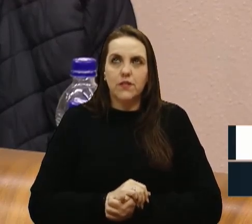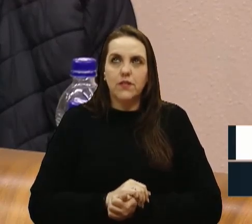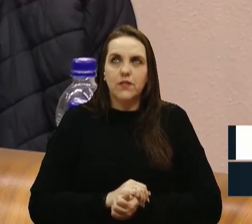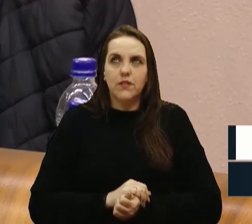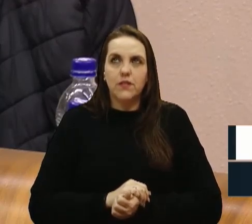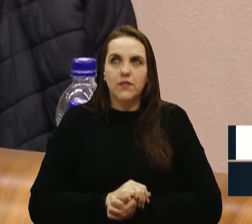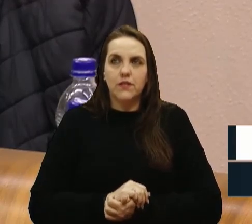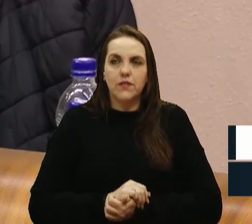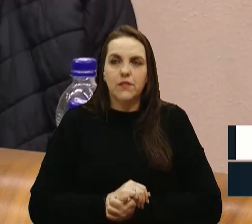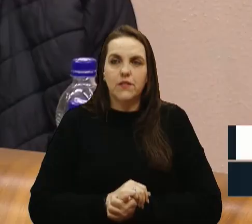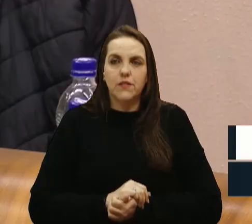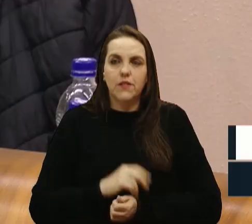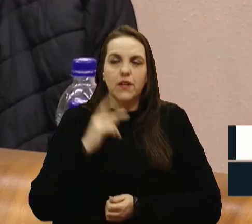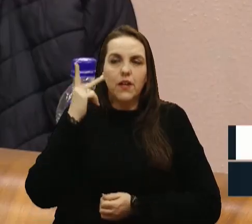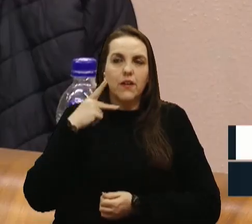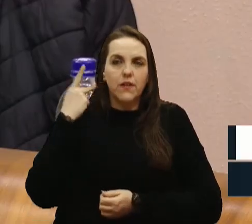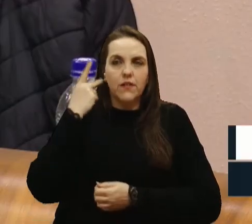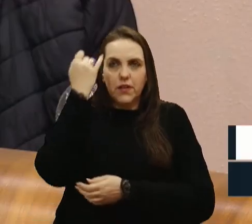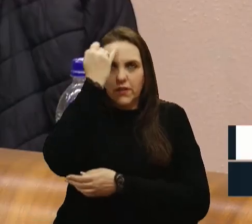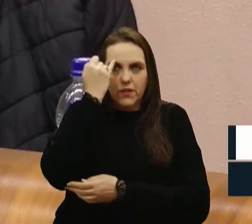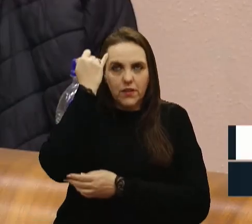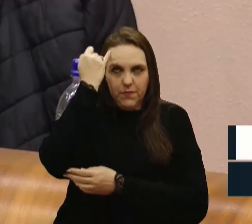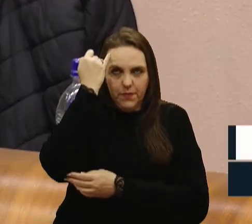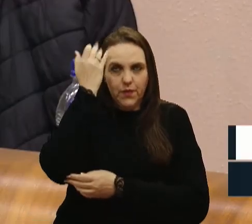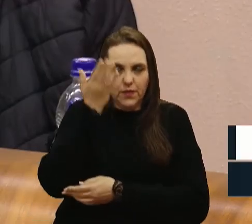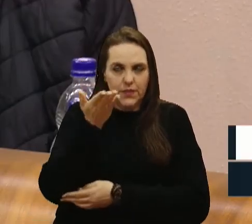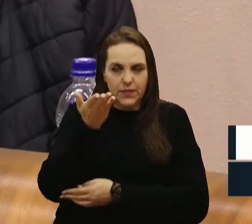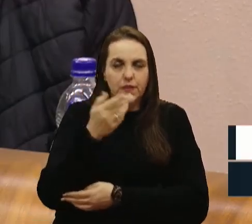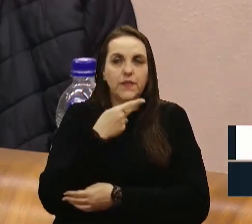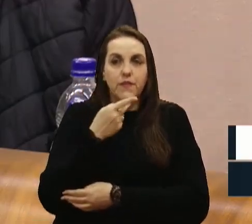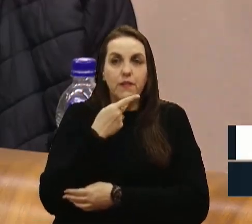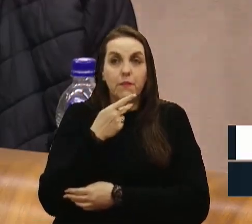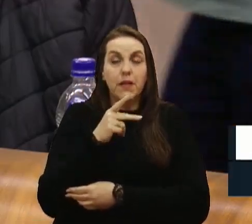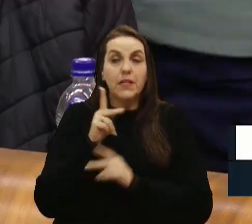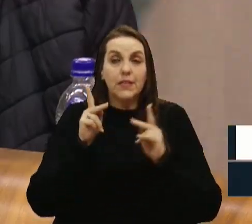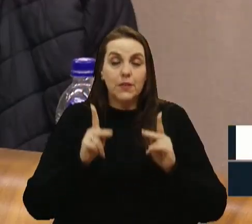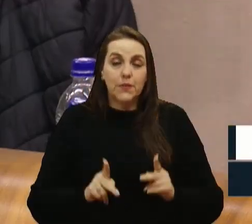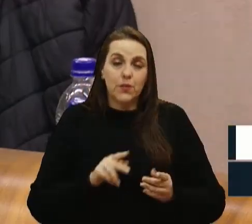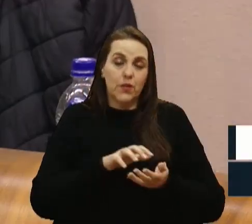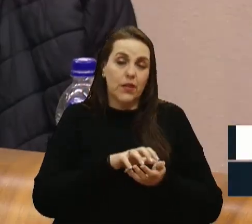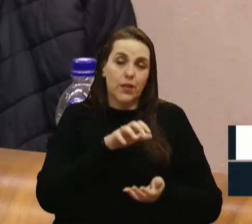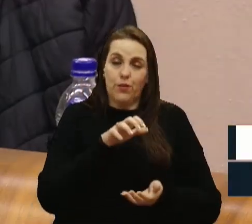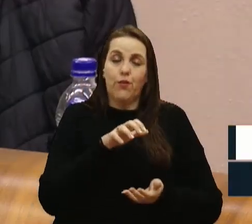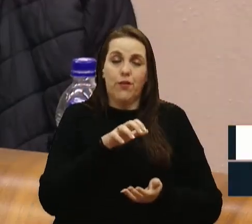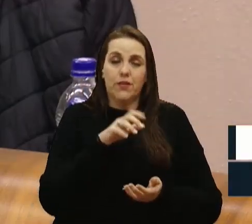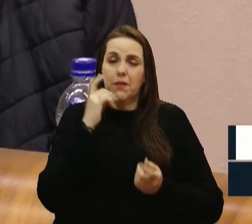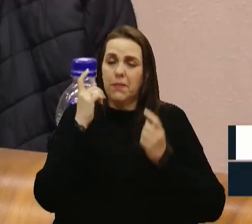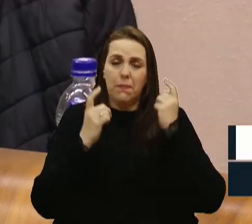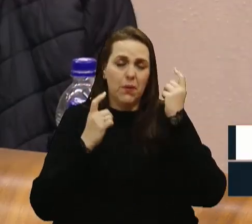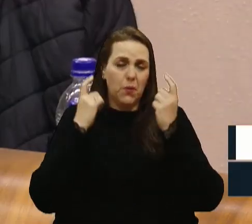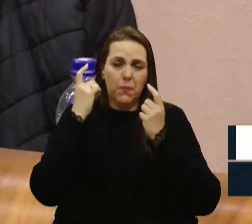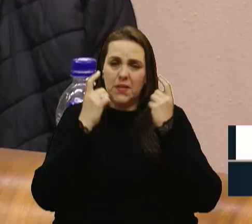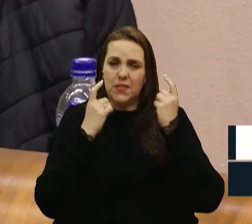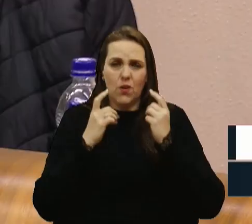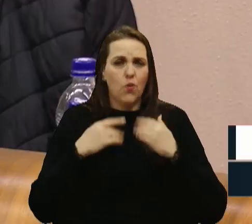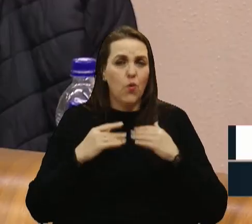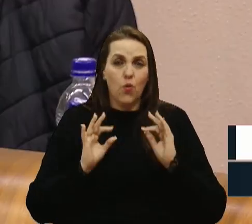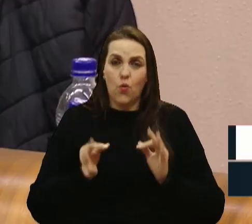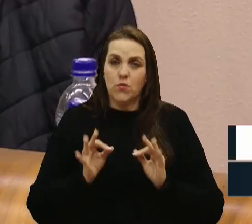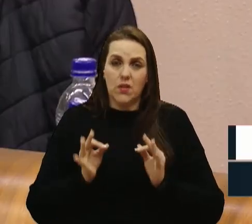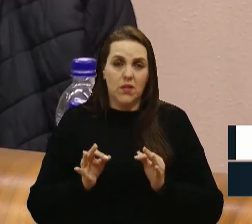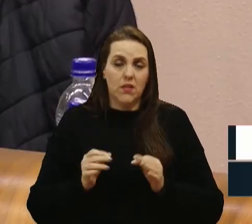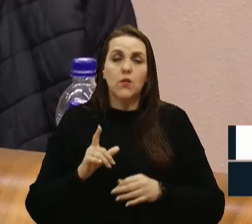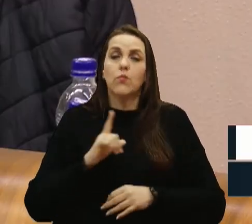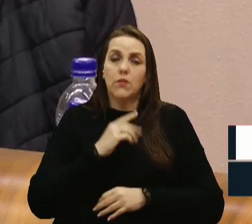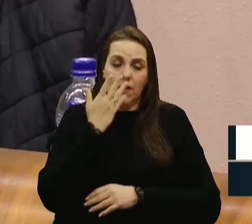D'Ambros, vamos falar das pessoas idosas, que é uma preocupação muito grande que eu tenho certeza, assim como com as crianças,